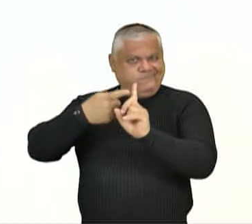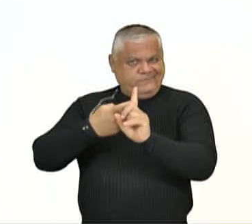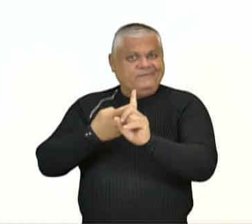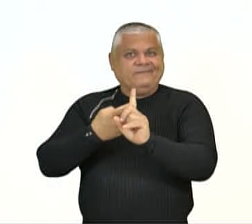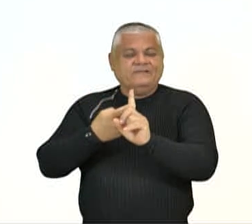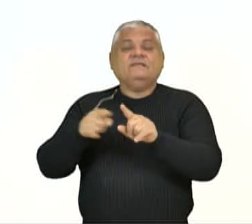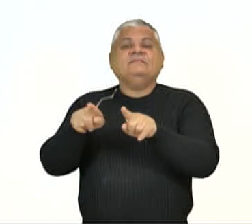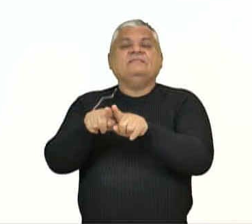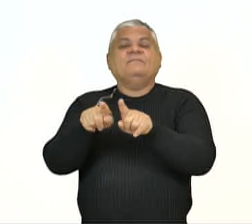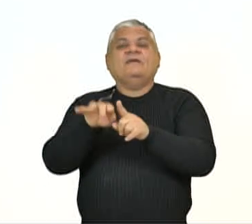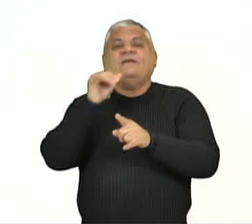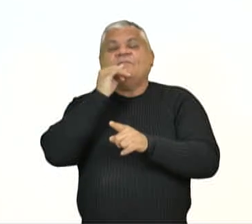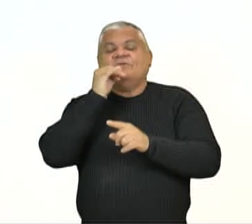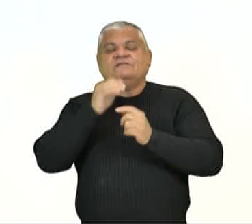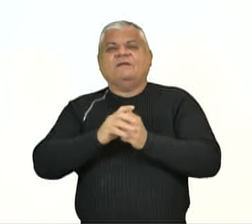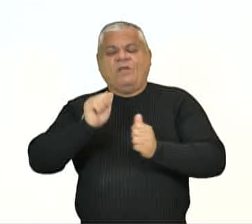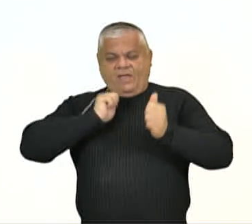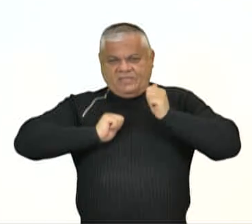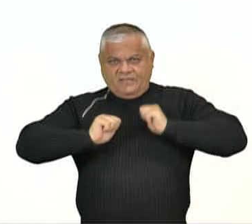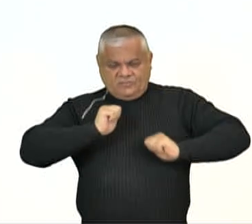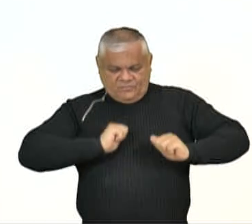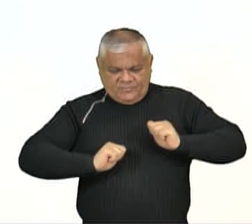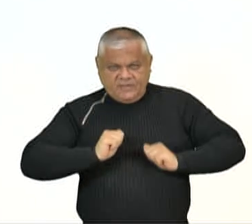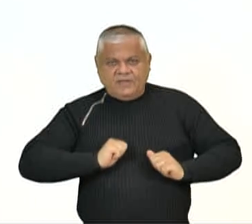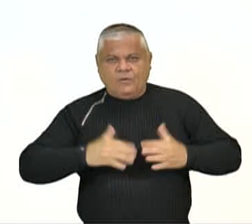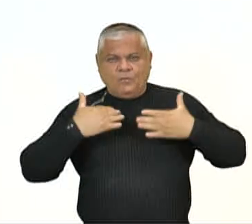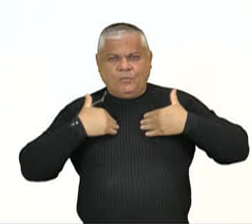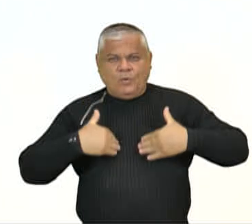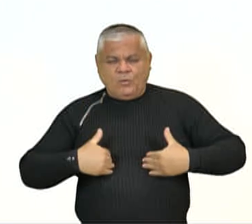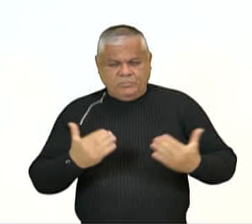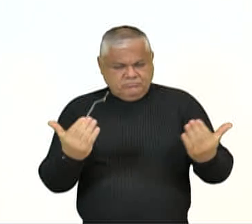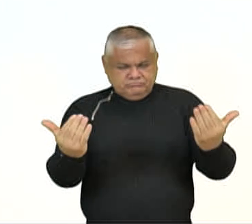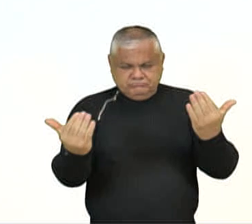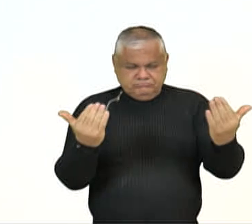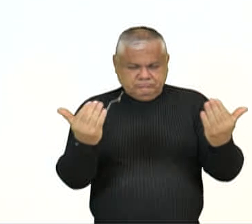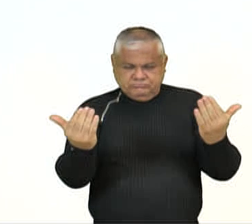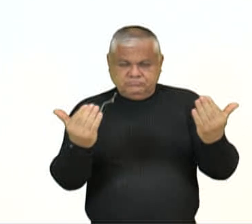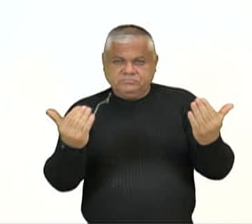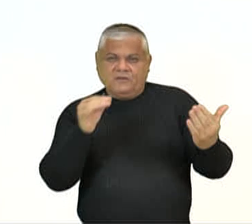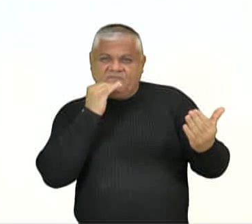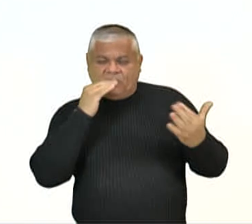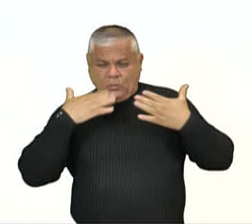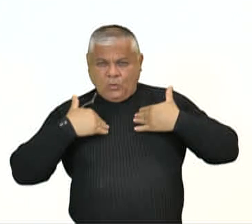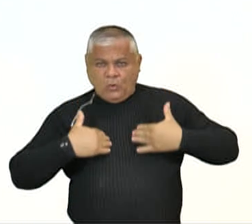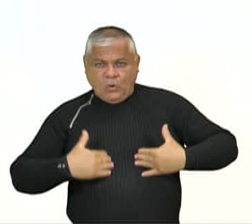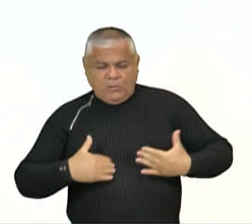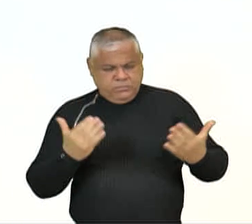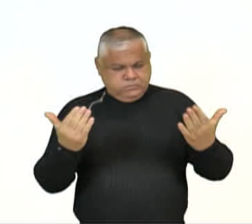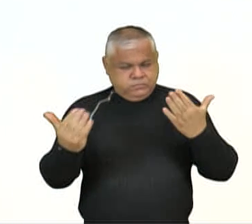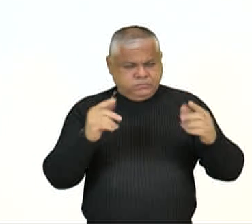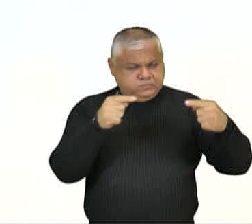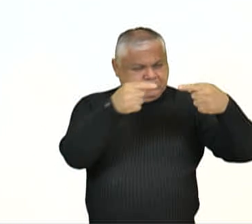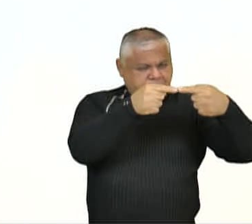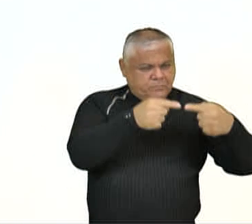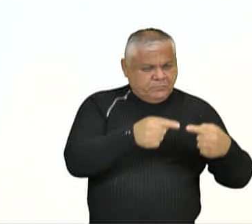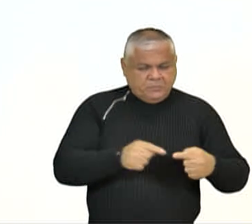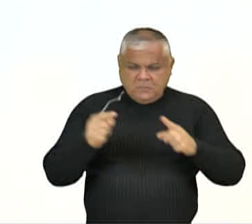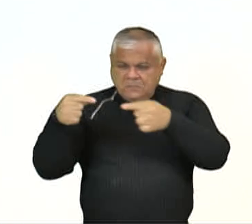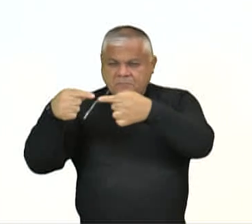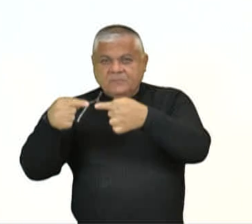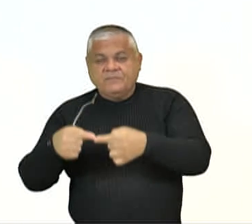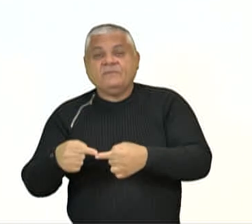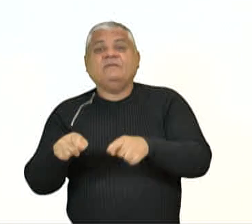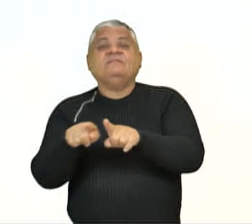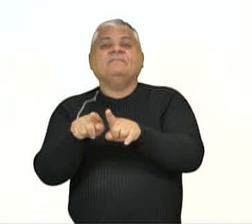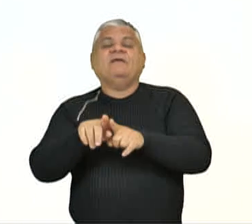A gente tem a área de anatomia, que faz a comparação de órgãos corporais e as suas funções. E a gente